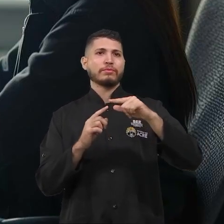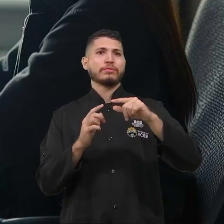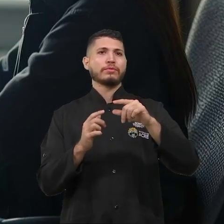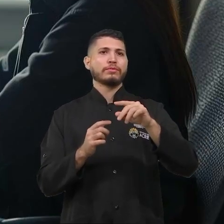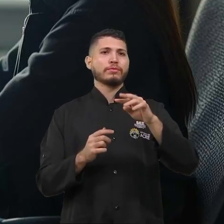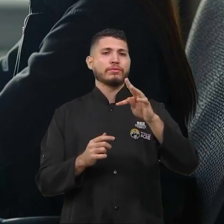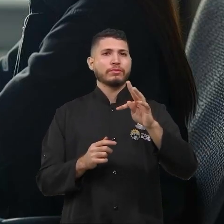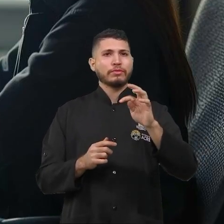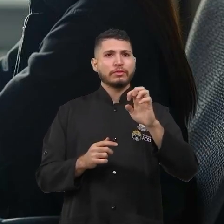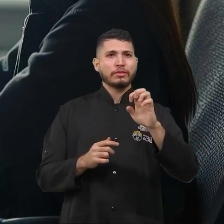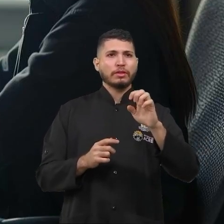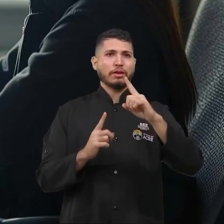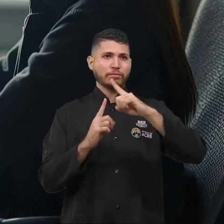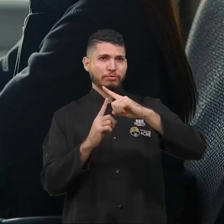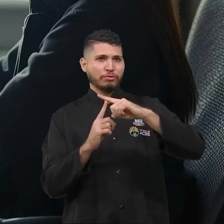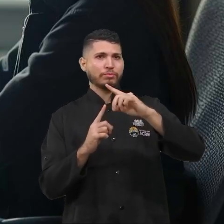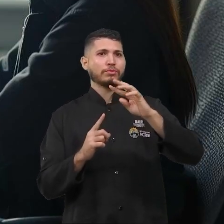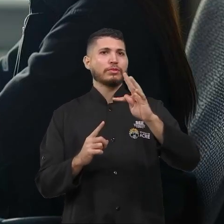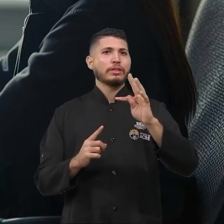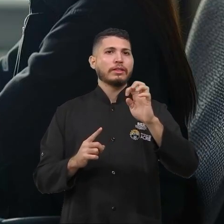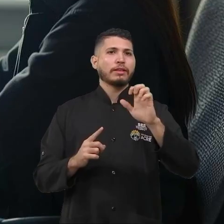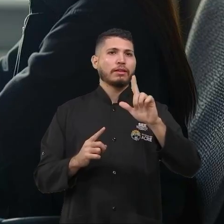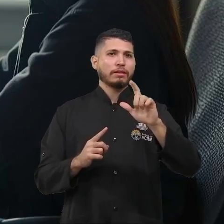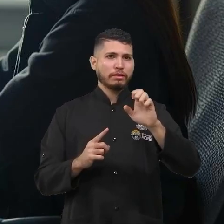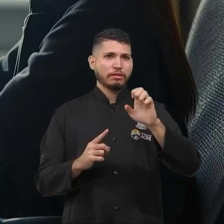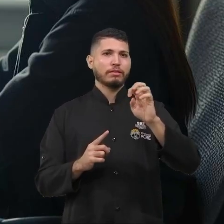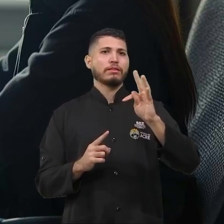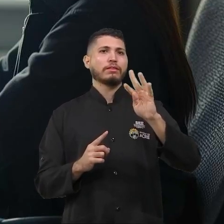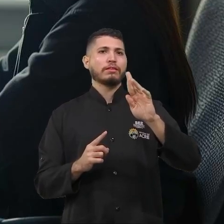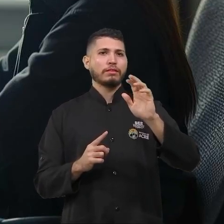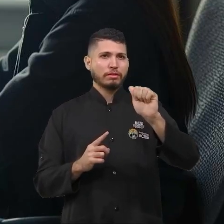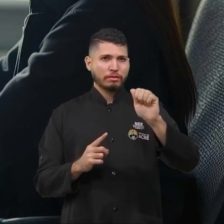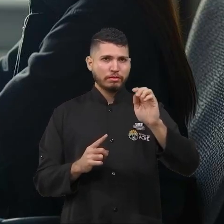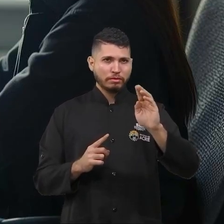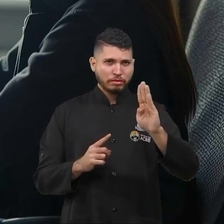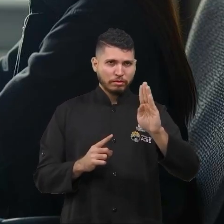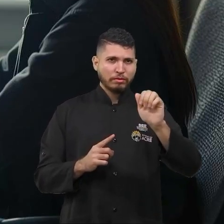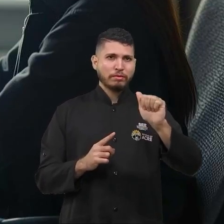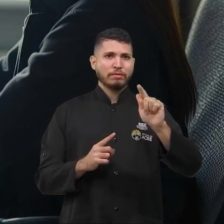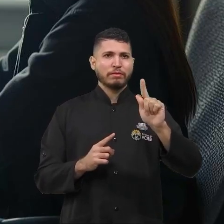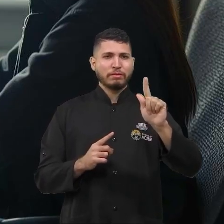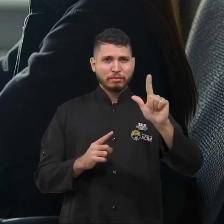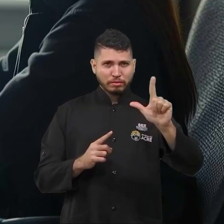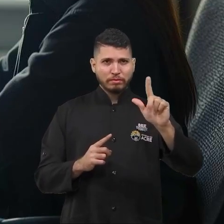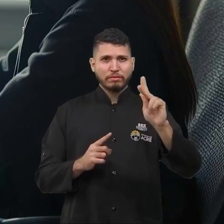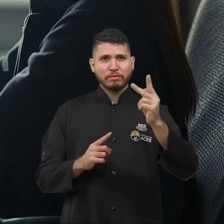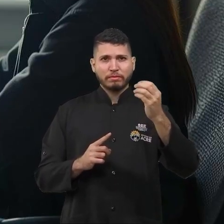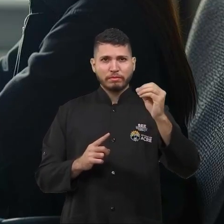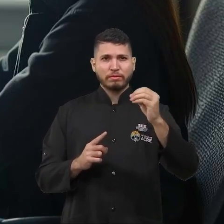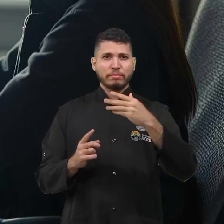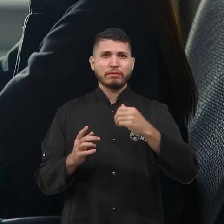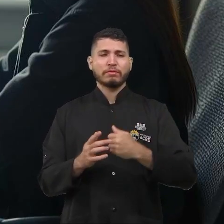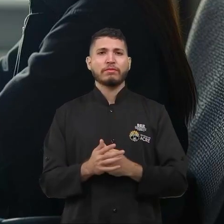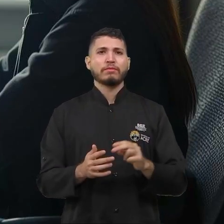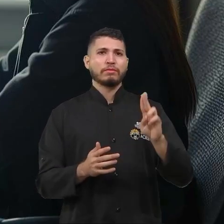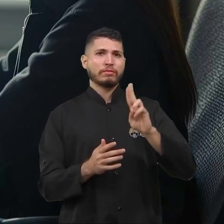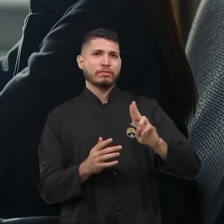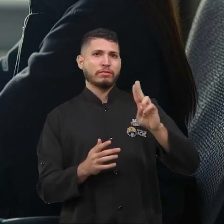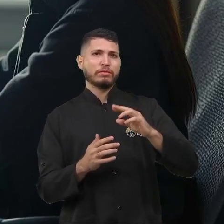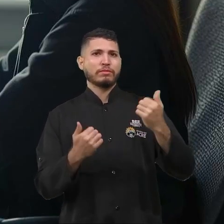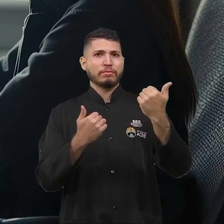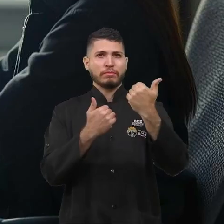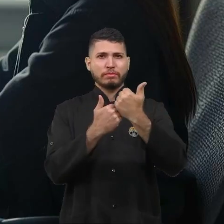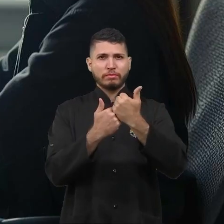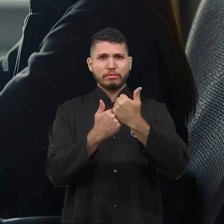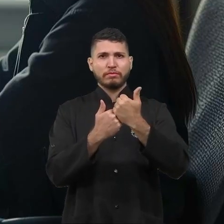de forma temporária, ou seja, o trabalho ele é feito de casa, por isso o nome home office. Só